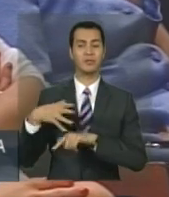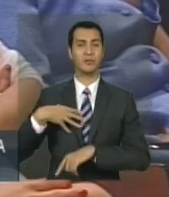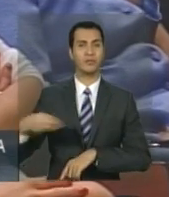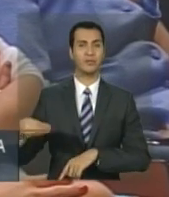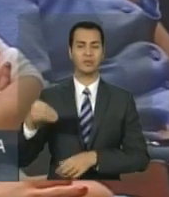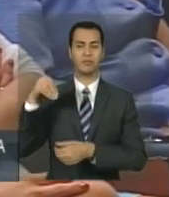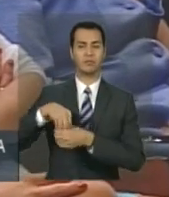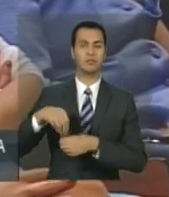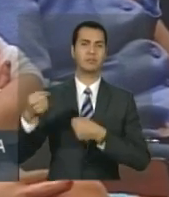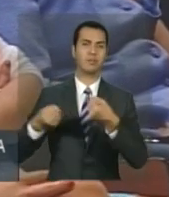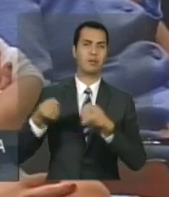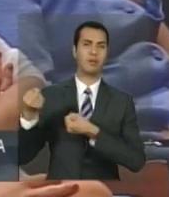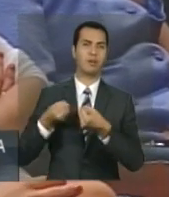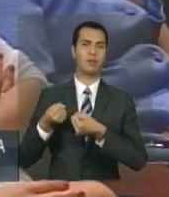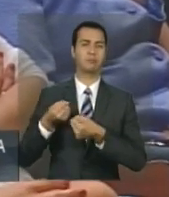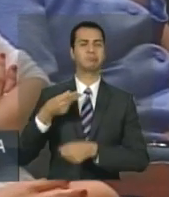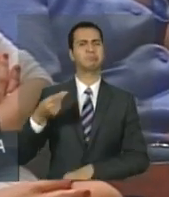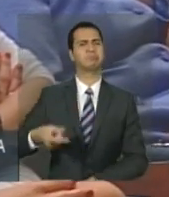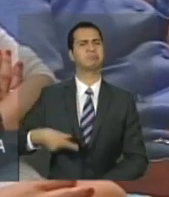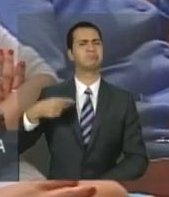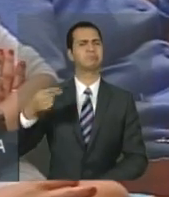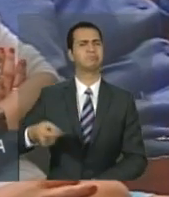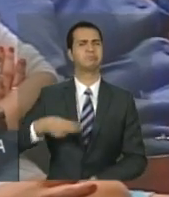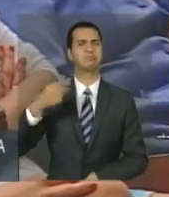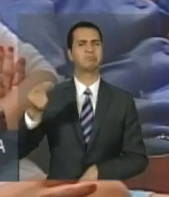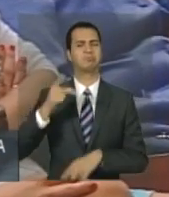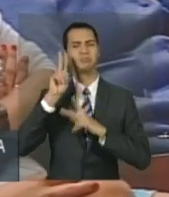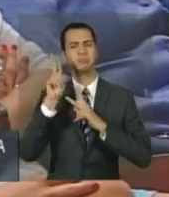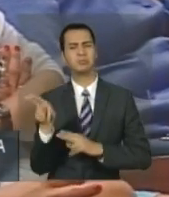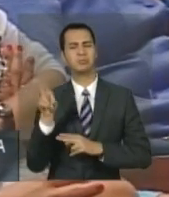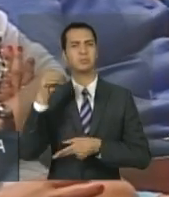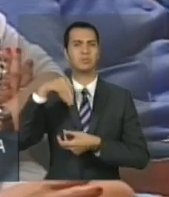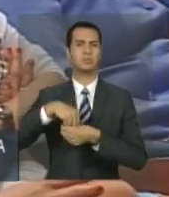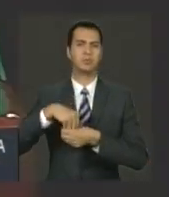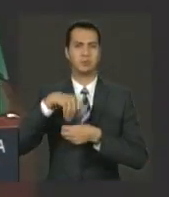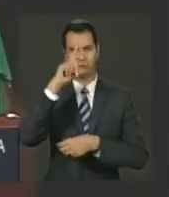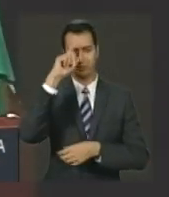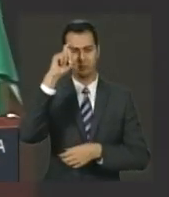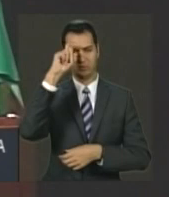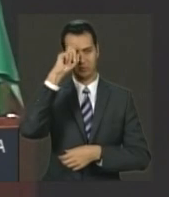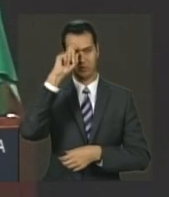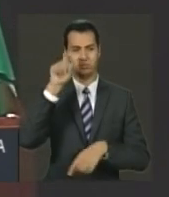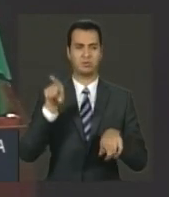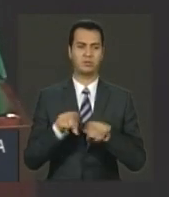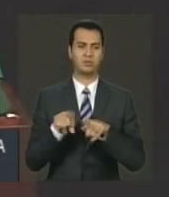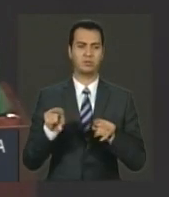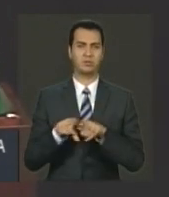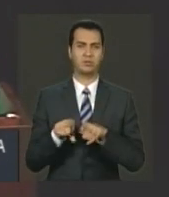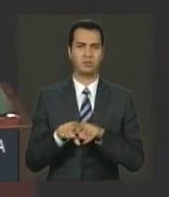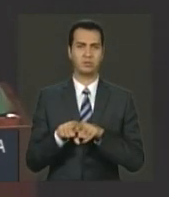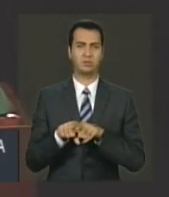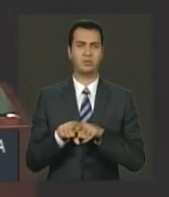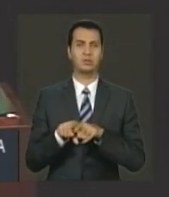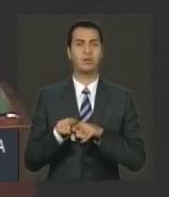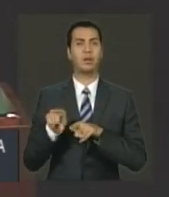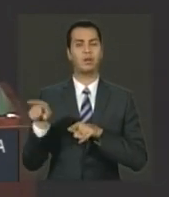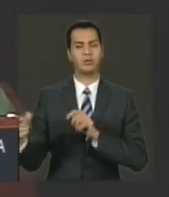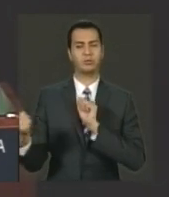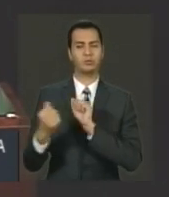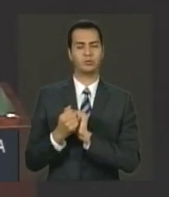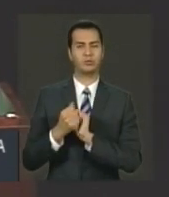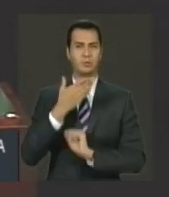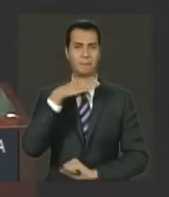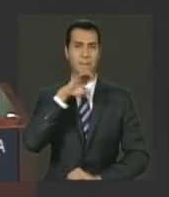durante horas, dormindo na garagem de hospitais e participando da angústia do pai, que